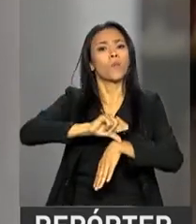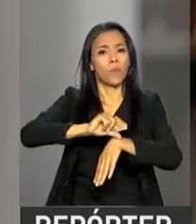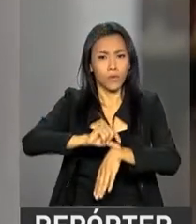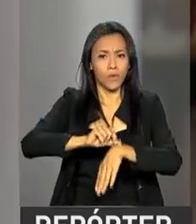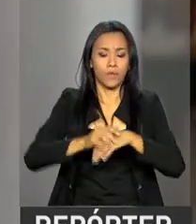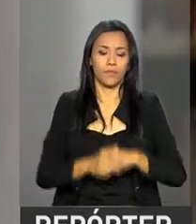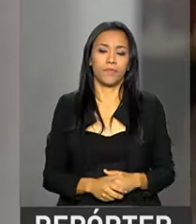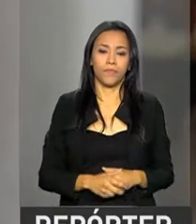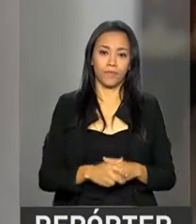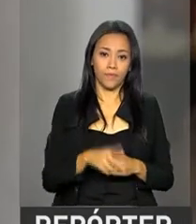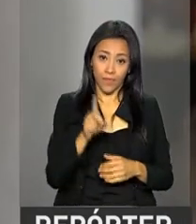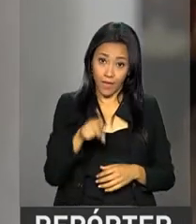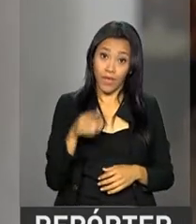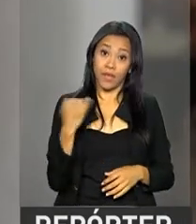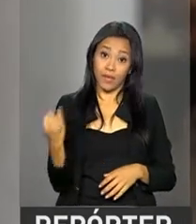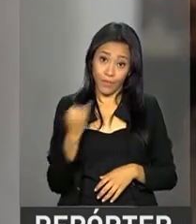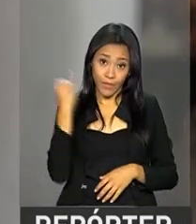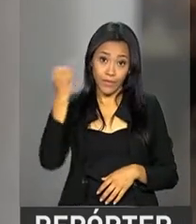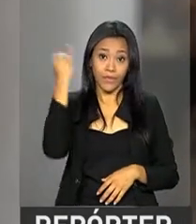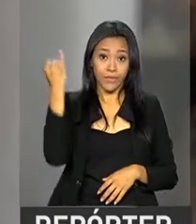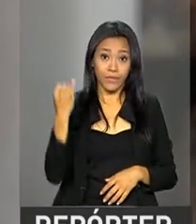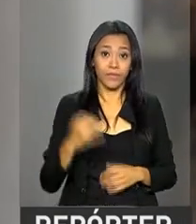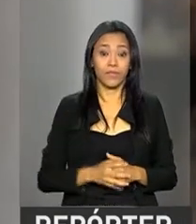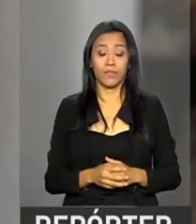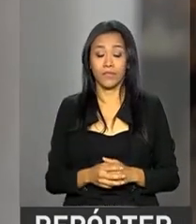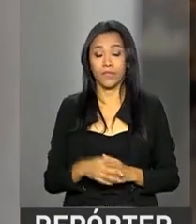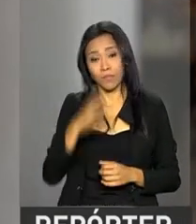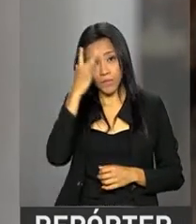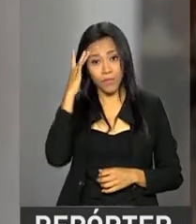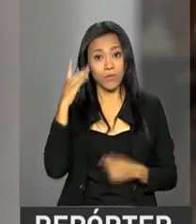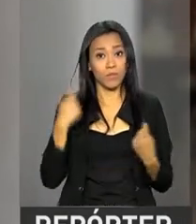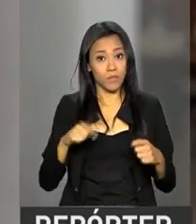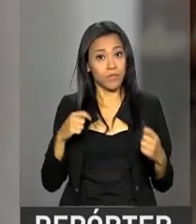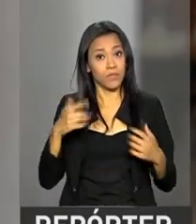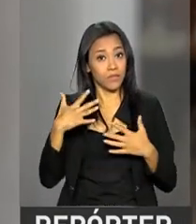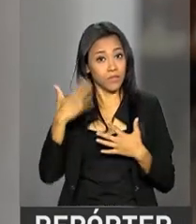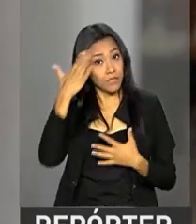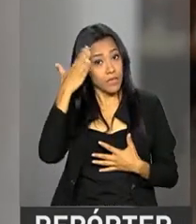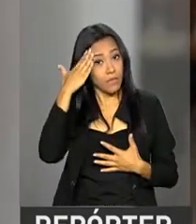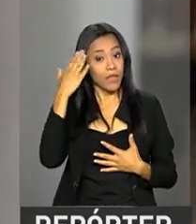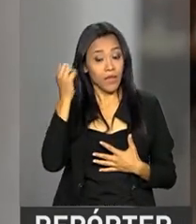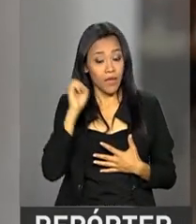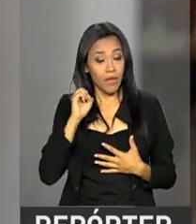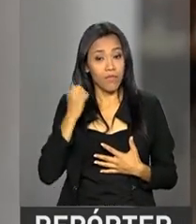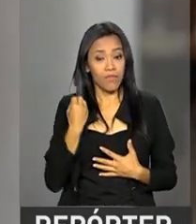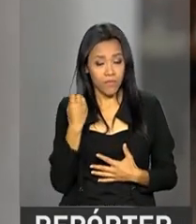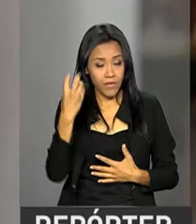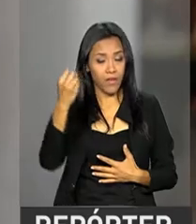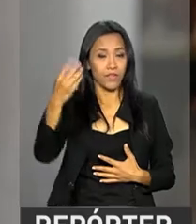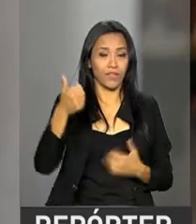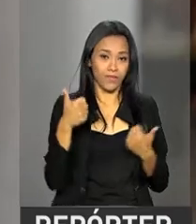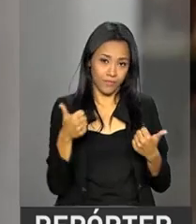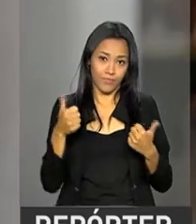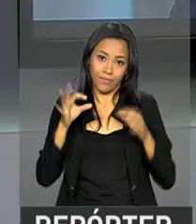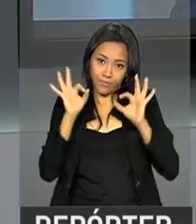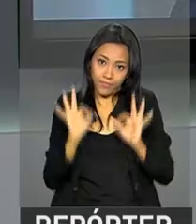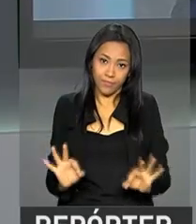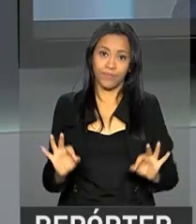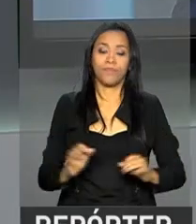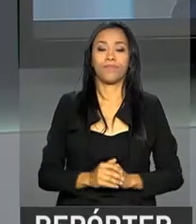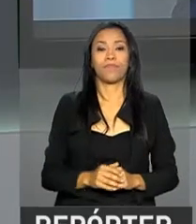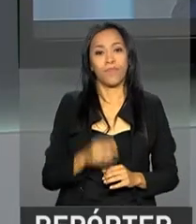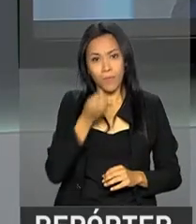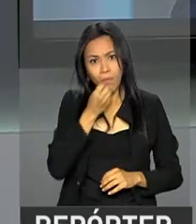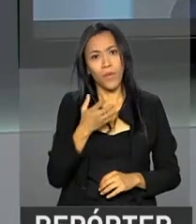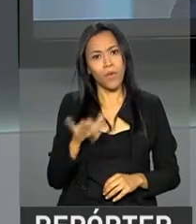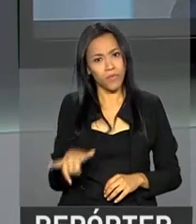carros são cuidados importantes é que o viajante deve tomar para que a viagem saia conforme o planejado com certeza é assim